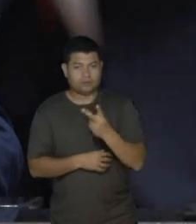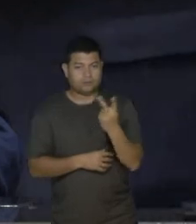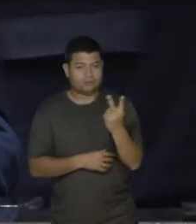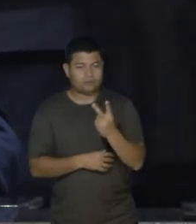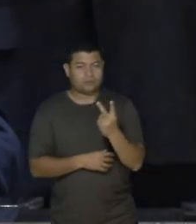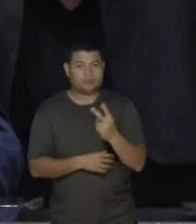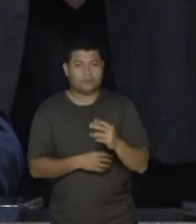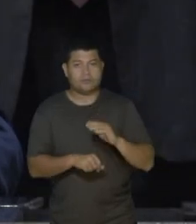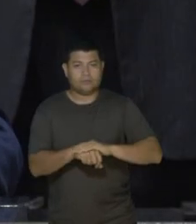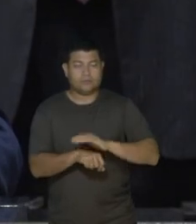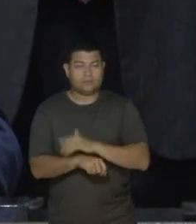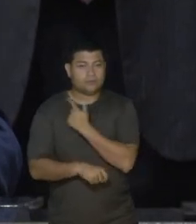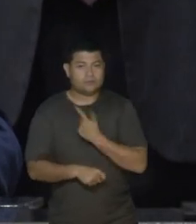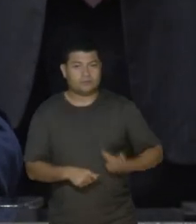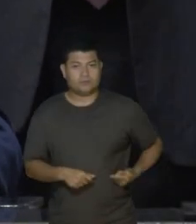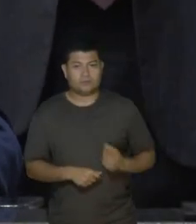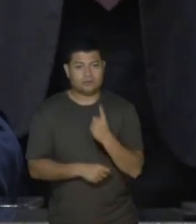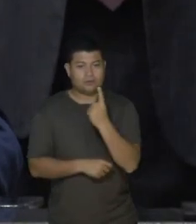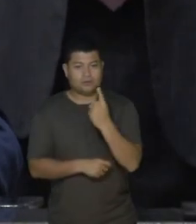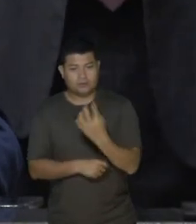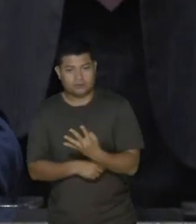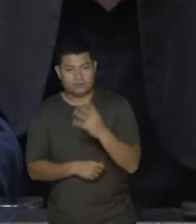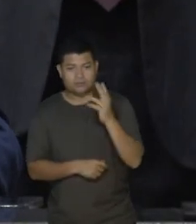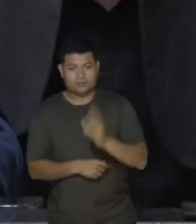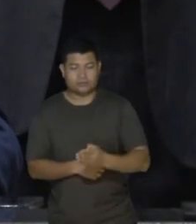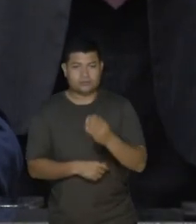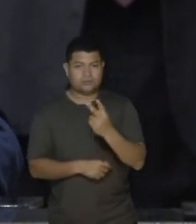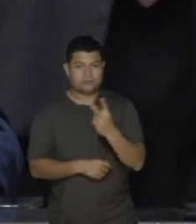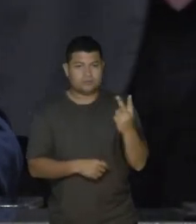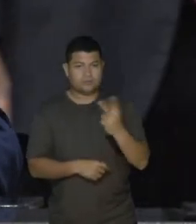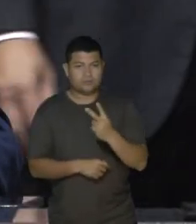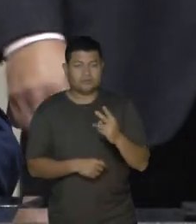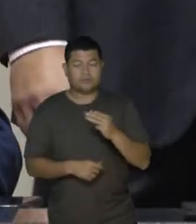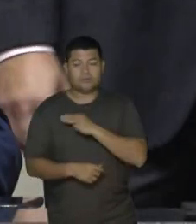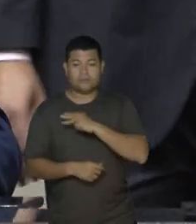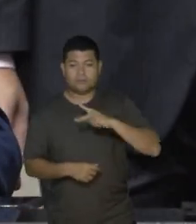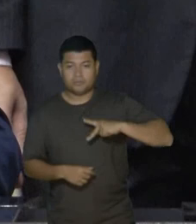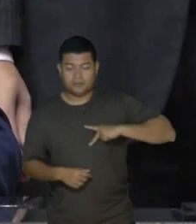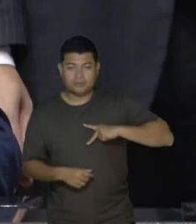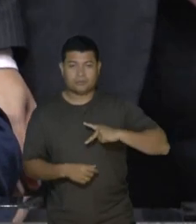do Governo do Estado, 14-22, de autoria do Ministério Público,